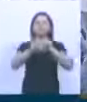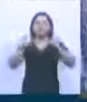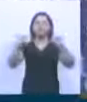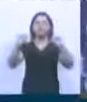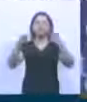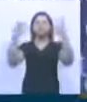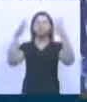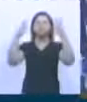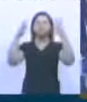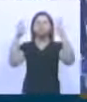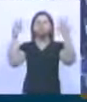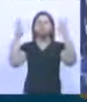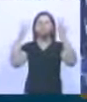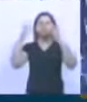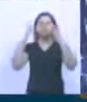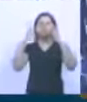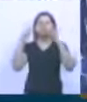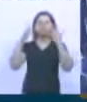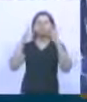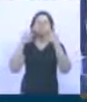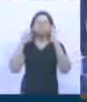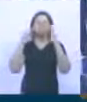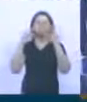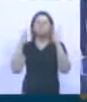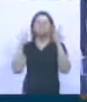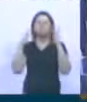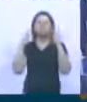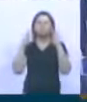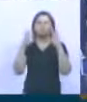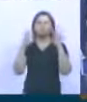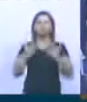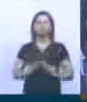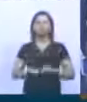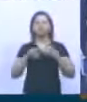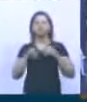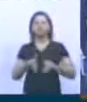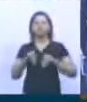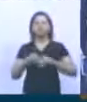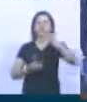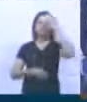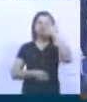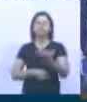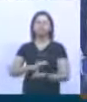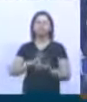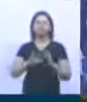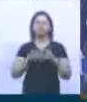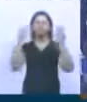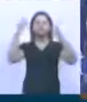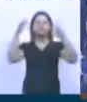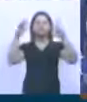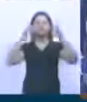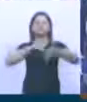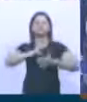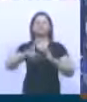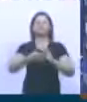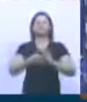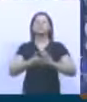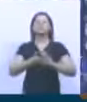então. Acolha a certeza da presença do Senhor. Ele